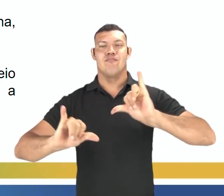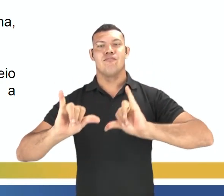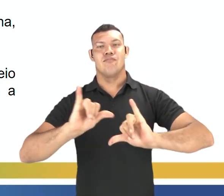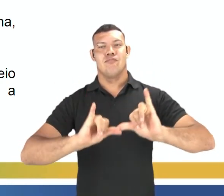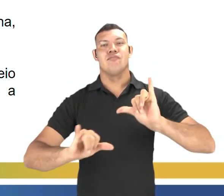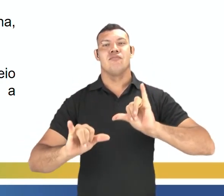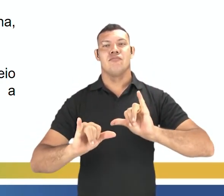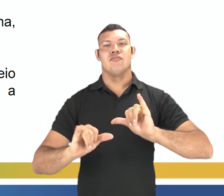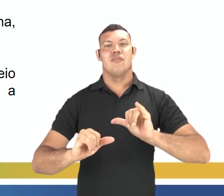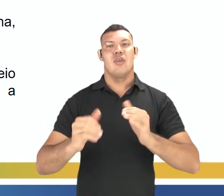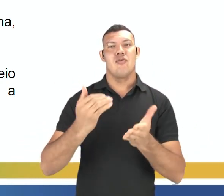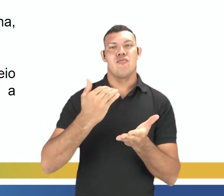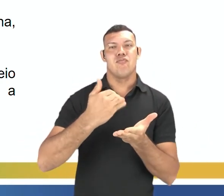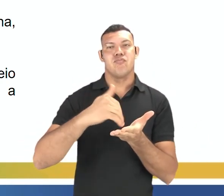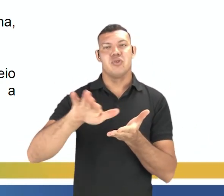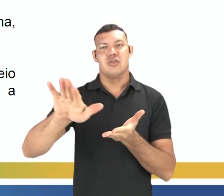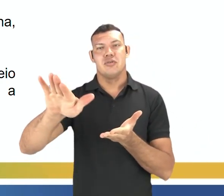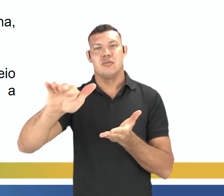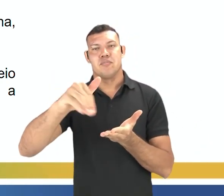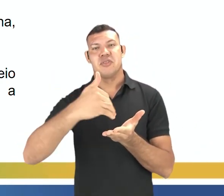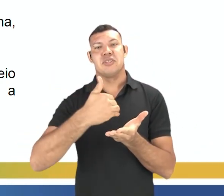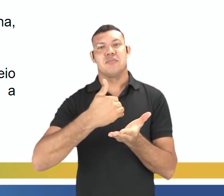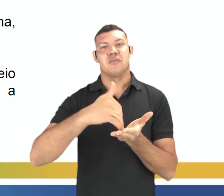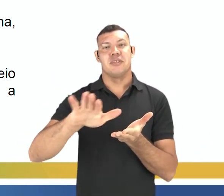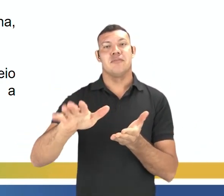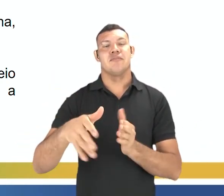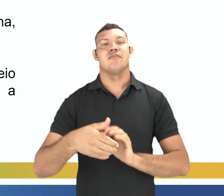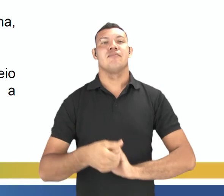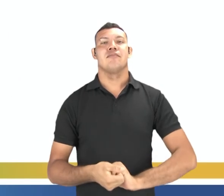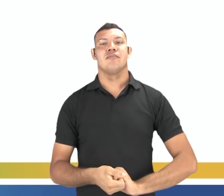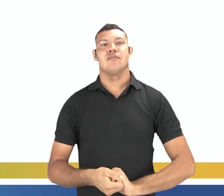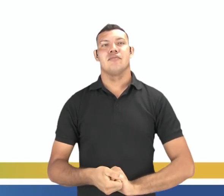na transmissão de impulsos nervosos.